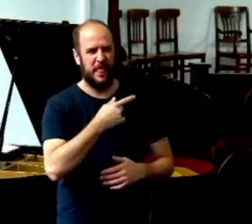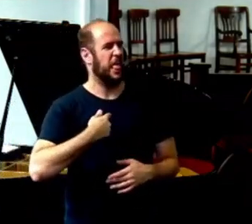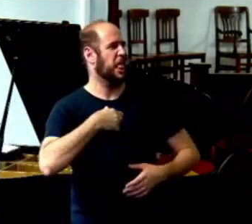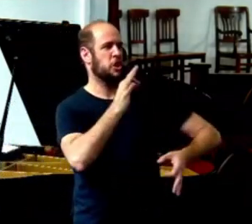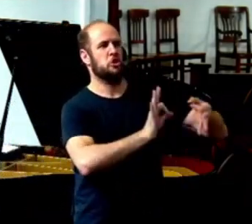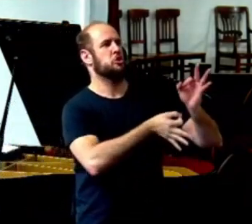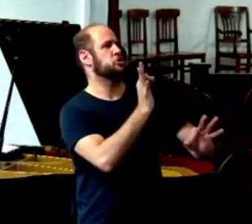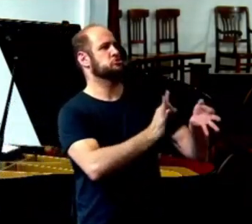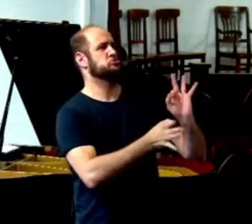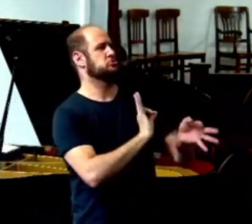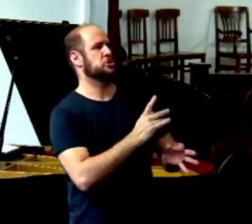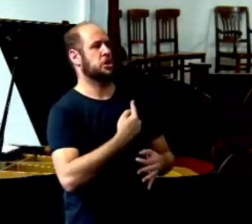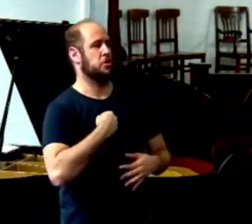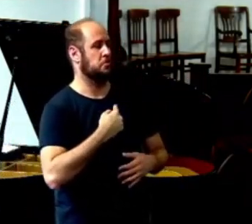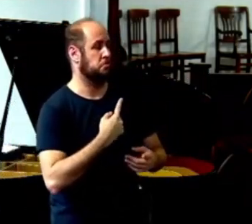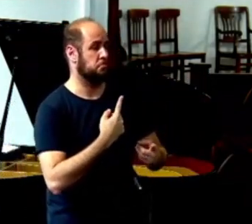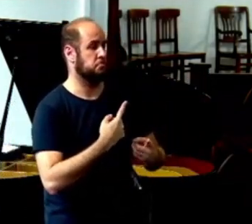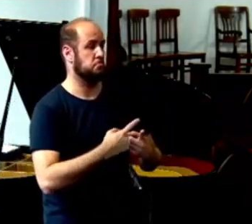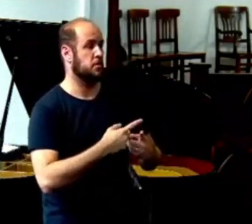ser julgado.